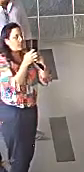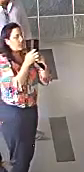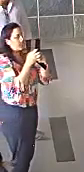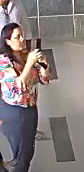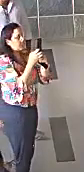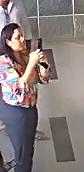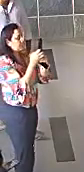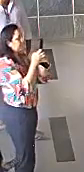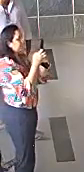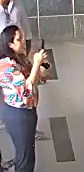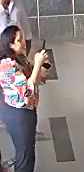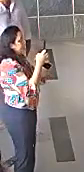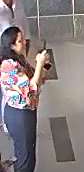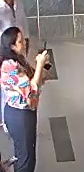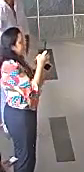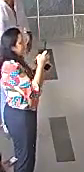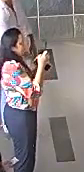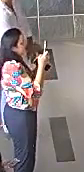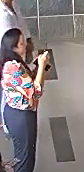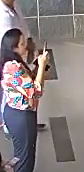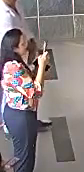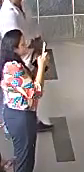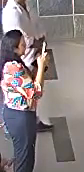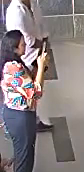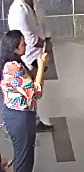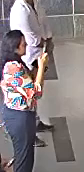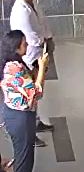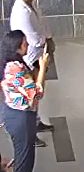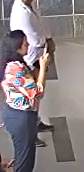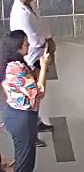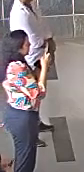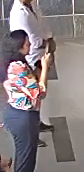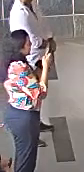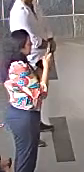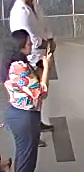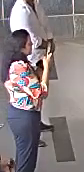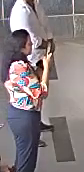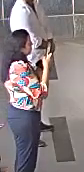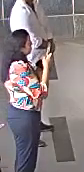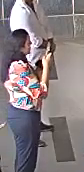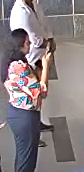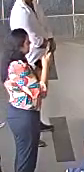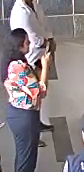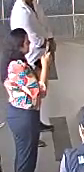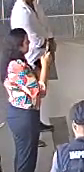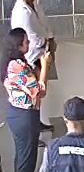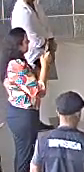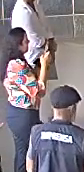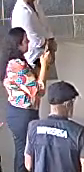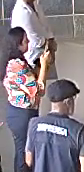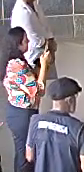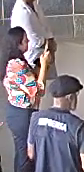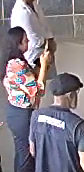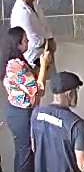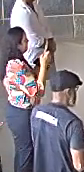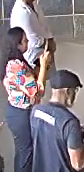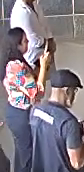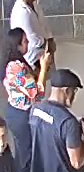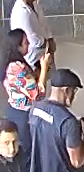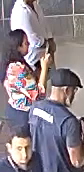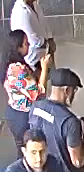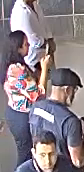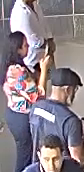carteirinha realmente é um facilitador. O ano passado, nós aprovamos, e já é lei, a carteirinha do autismo, não é verdade?